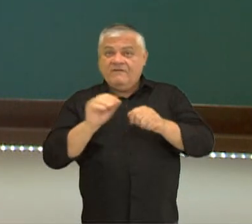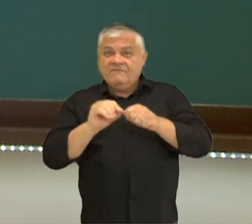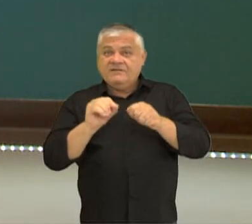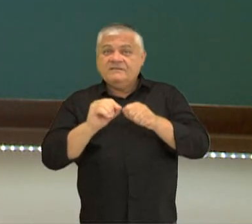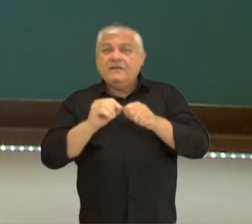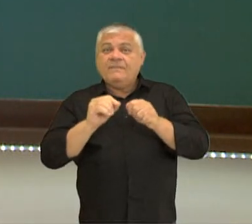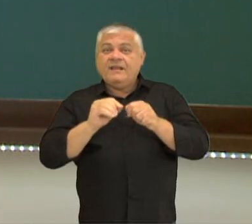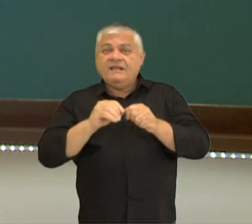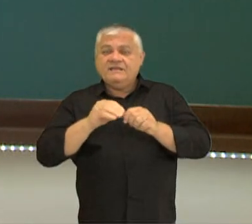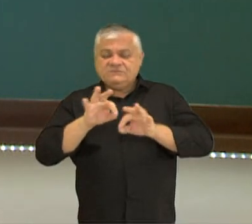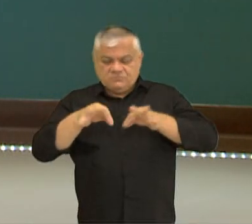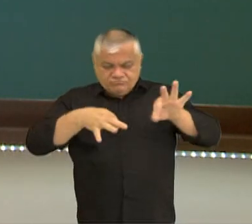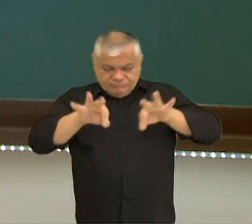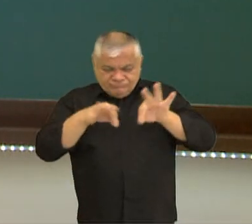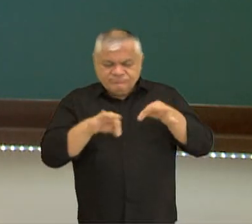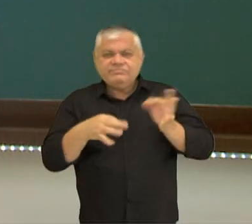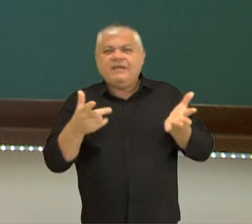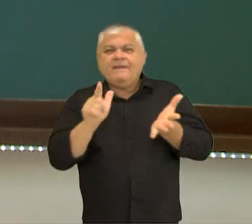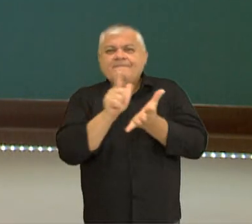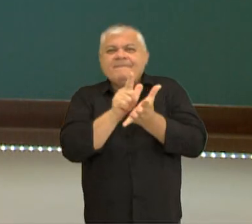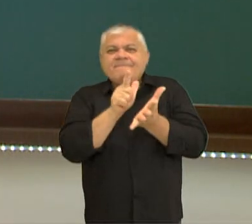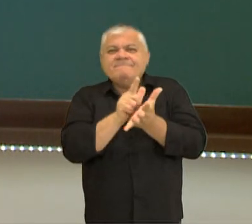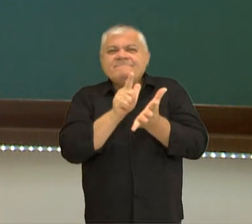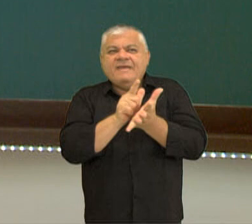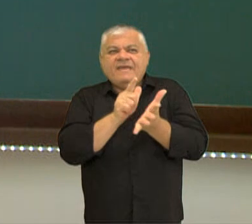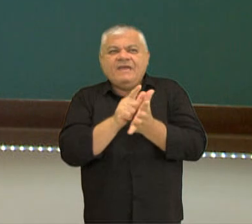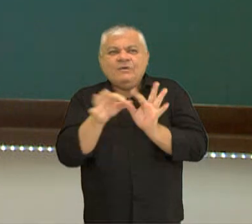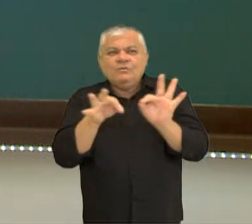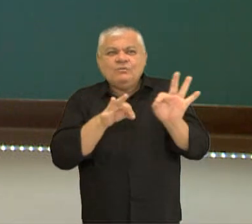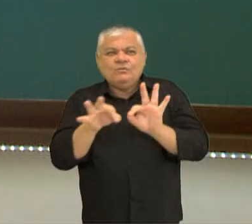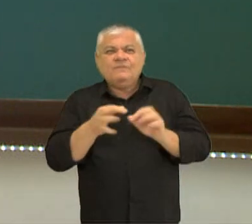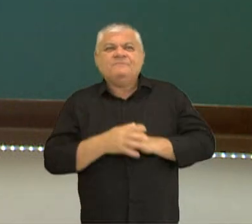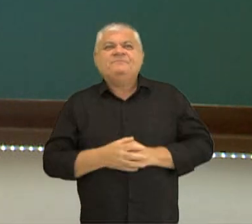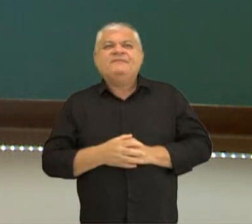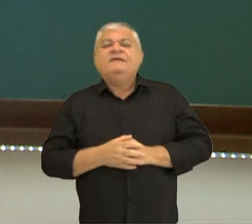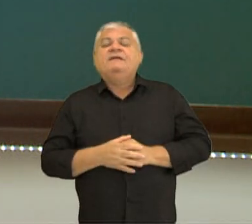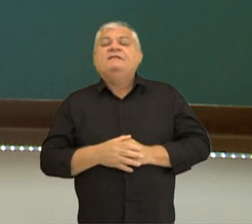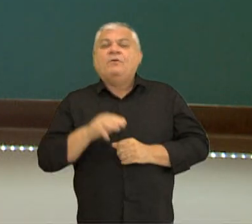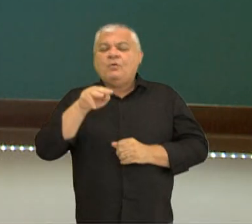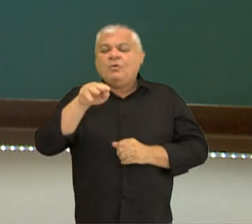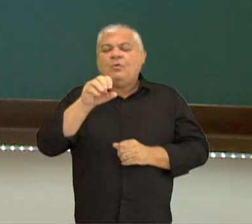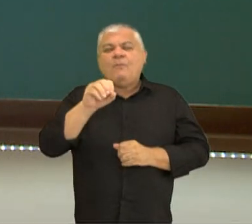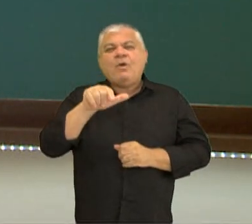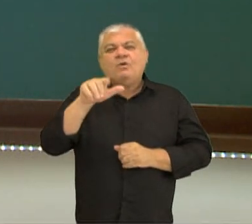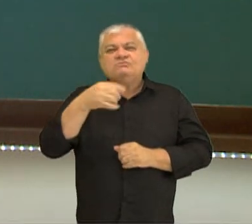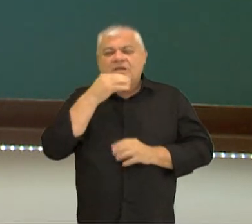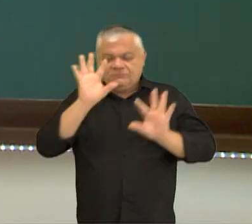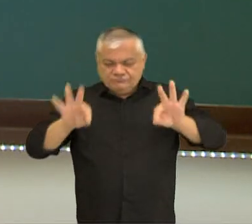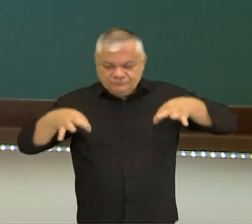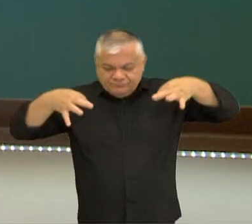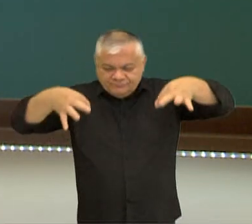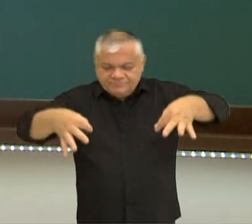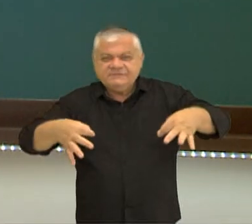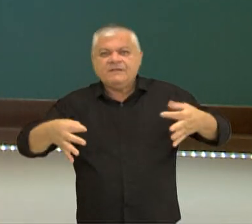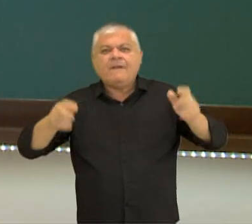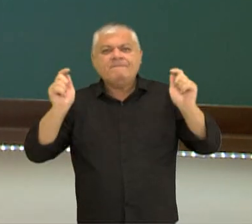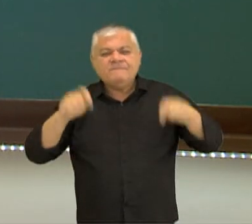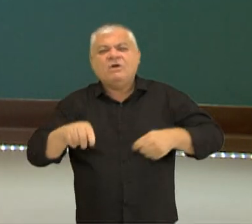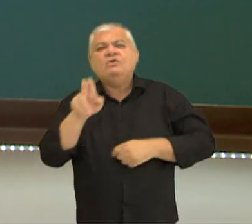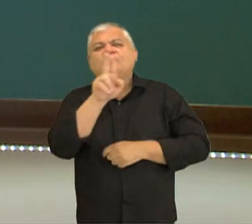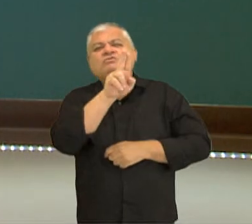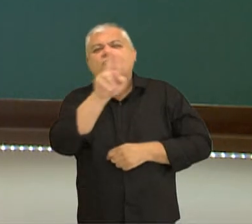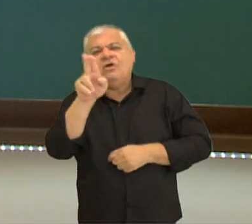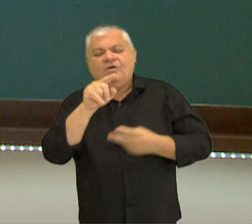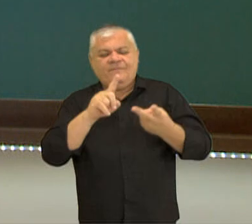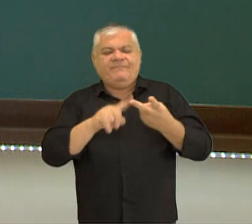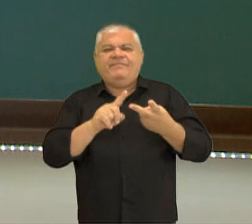né, grafiteiros profissionais usam molde para fazer a sua arte também do grafite. E aí você vai aplicar no seu caderno. Pode ser o seu nome,